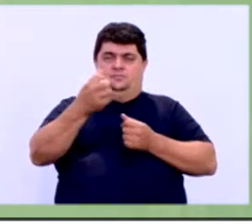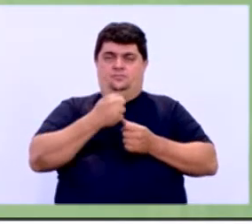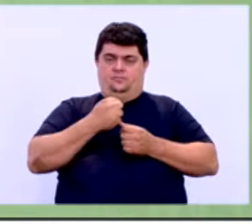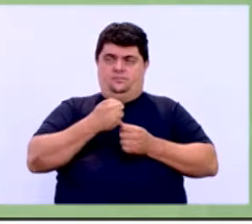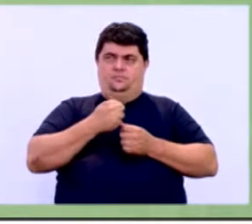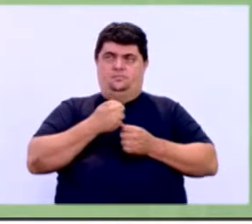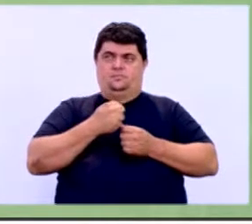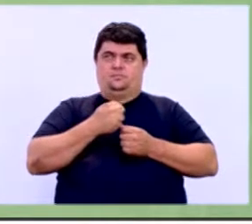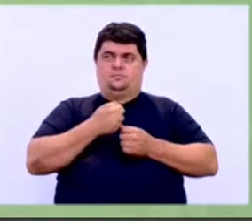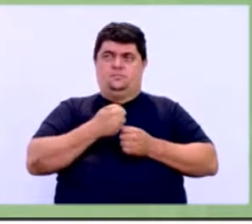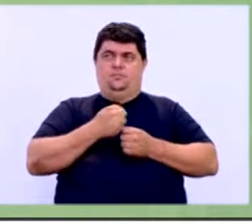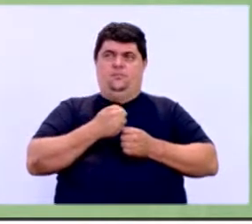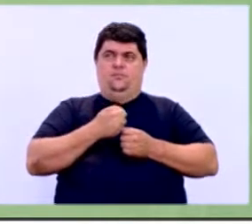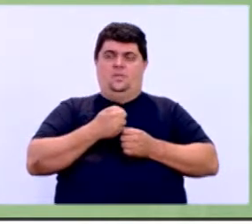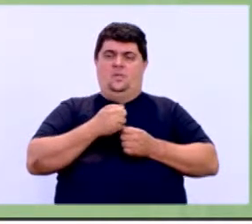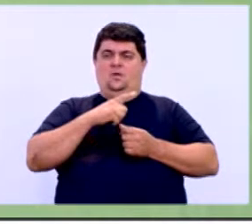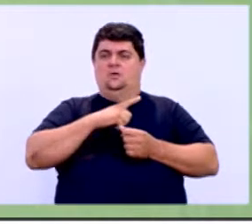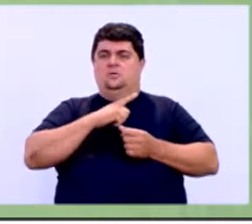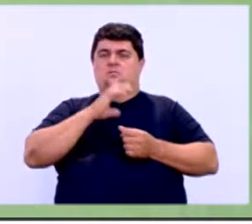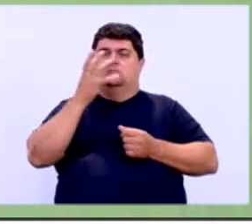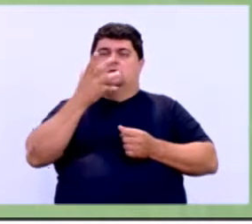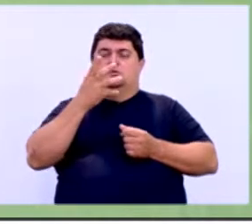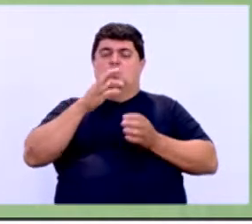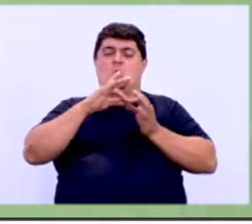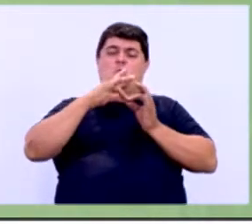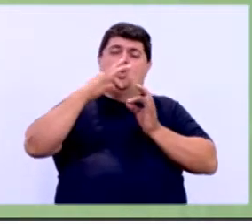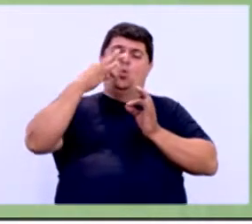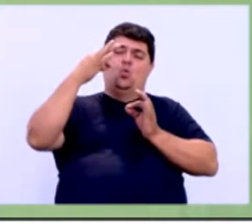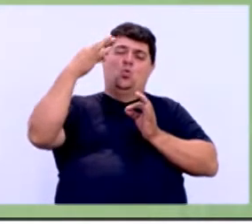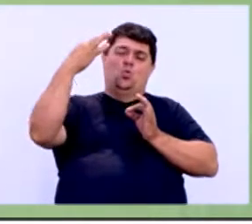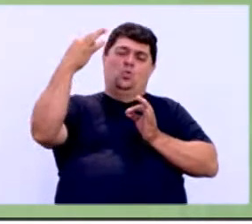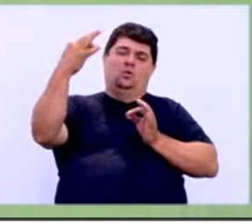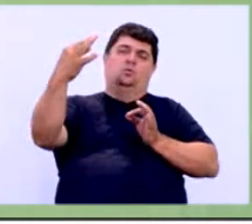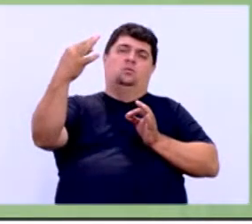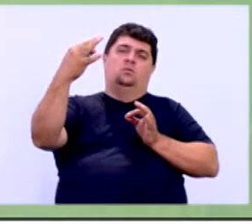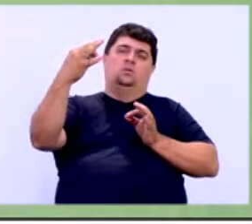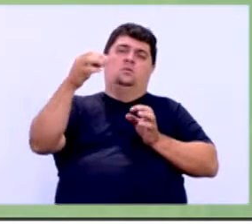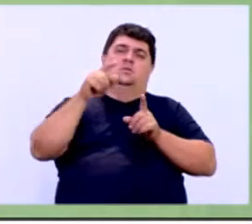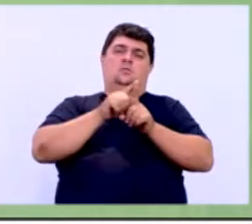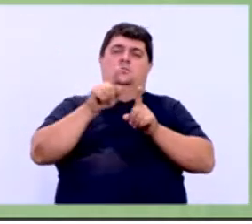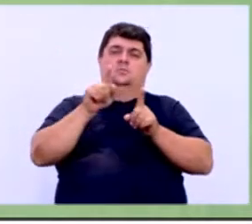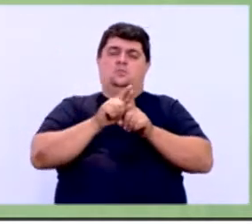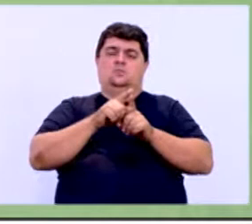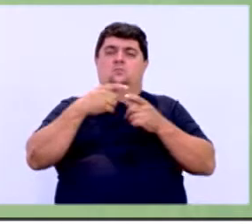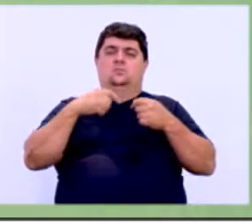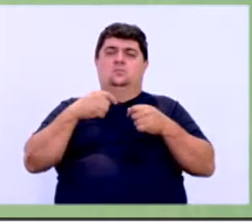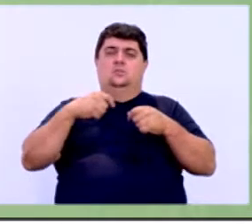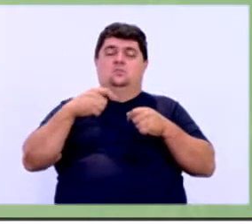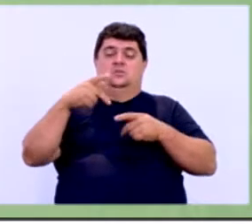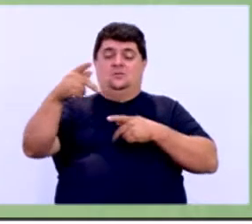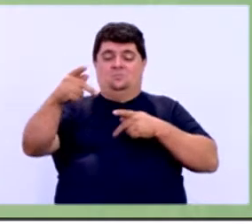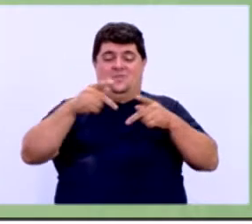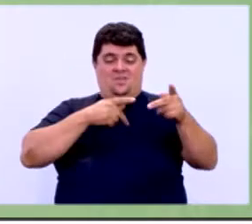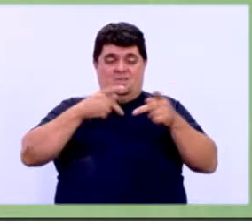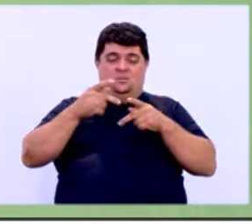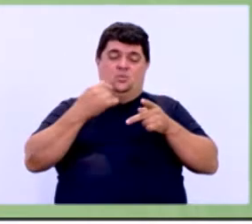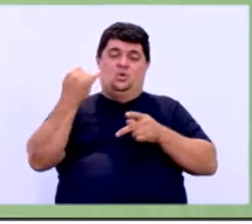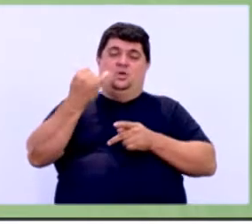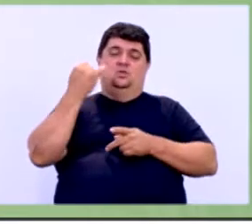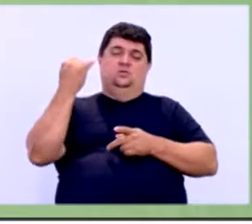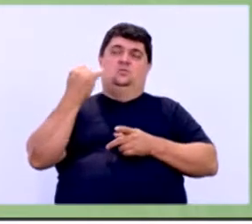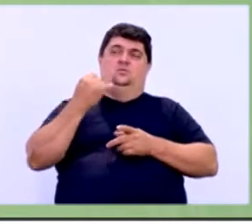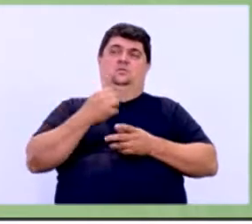recursos, né? Ele ocorre a longo prazo, né? E demanda planejamento